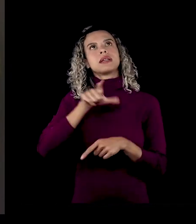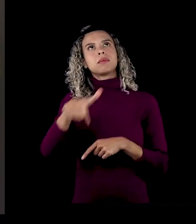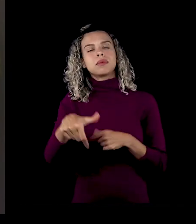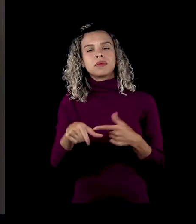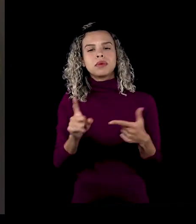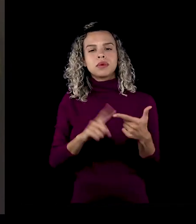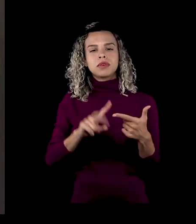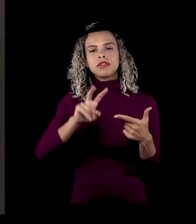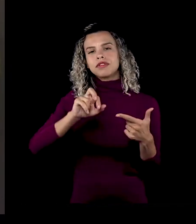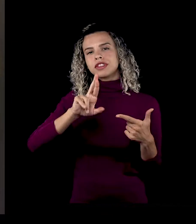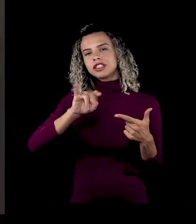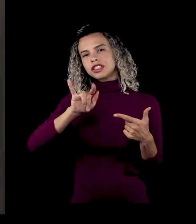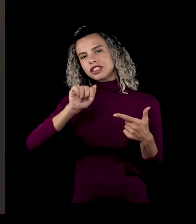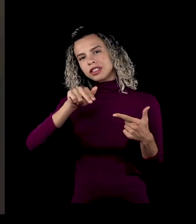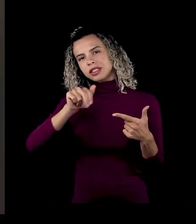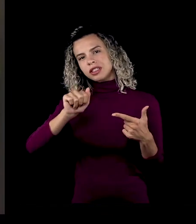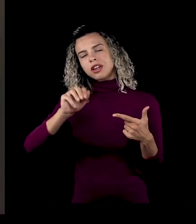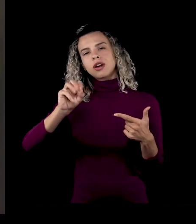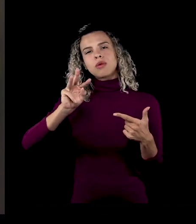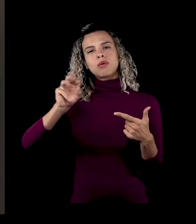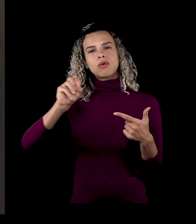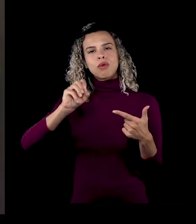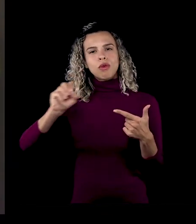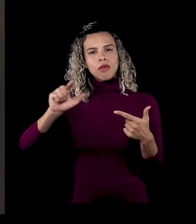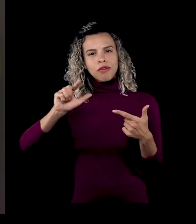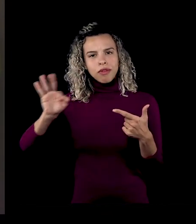depara com Virginia Woolf em Orlando.